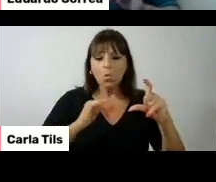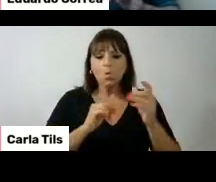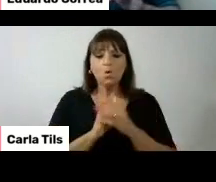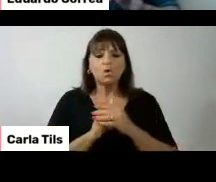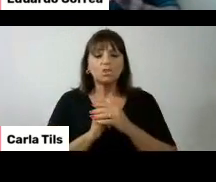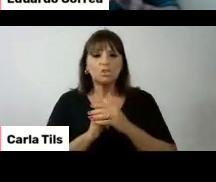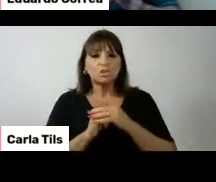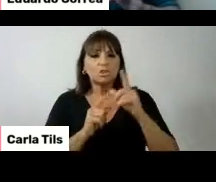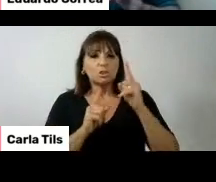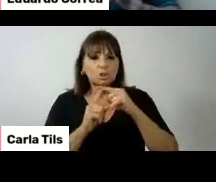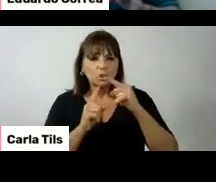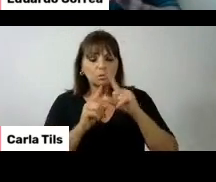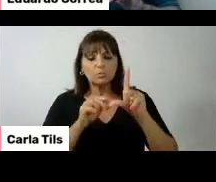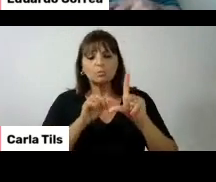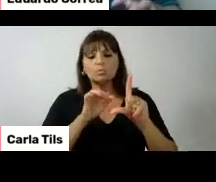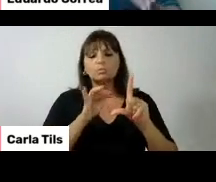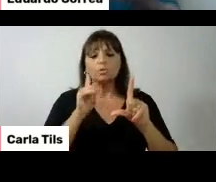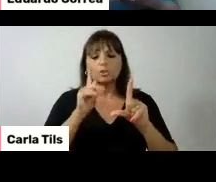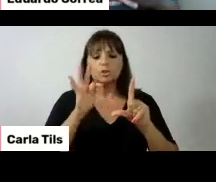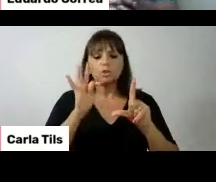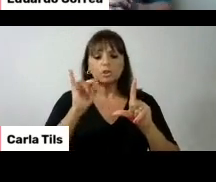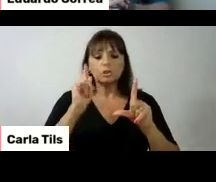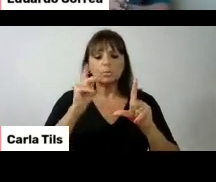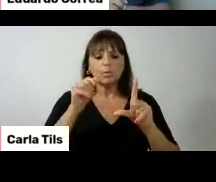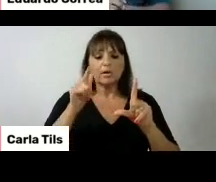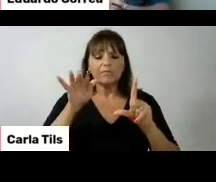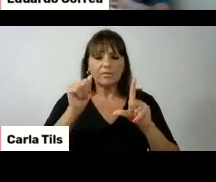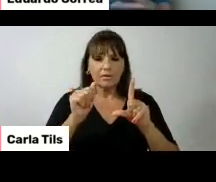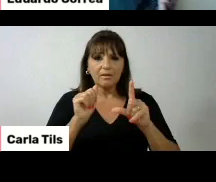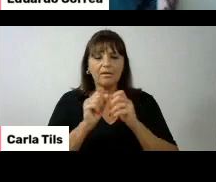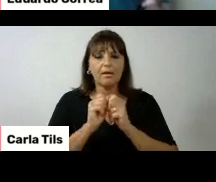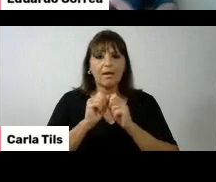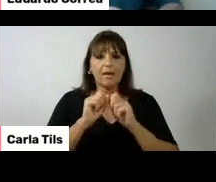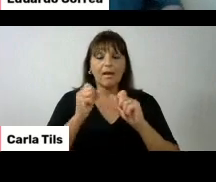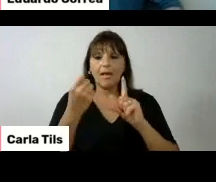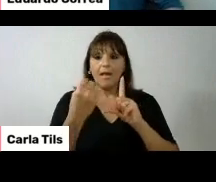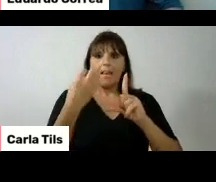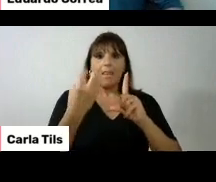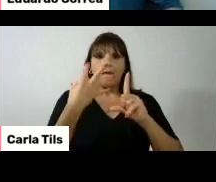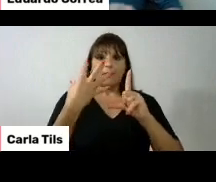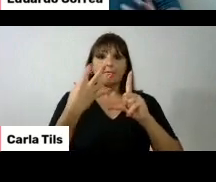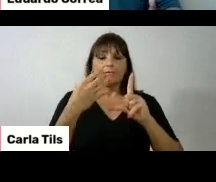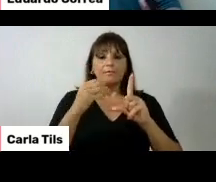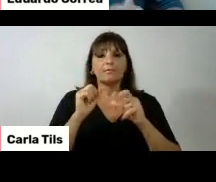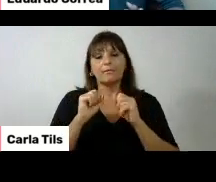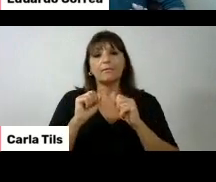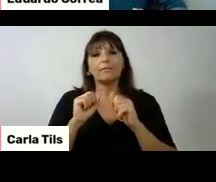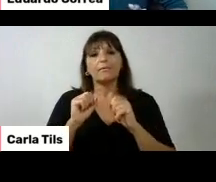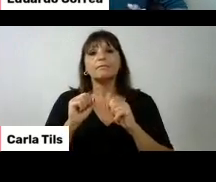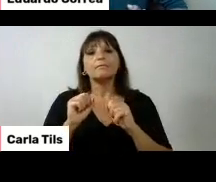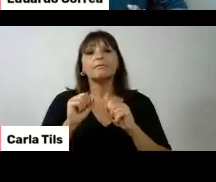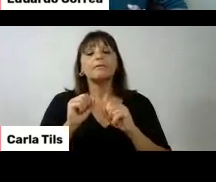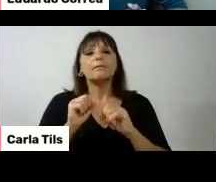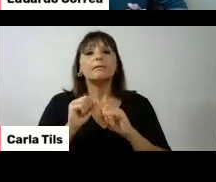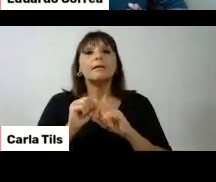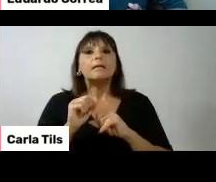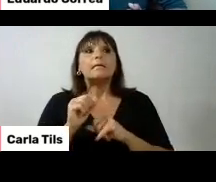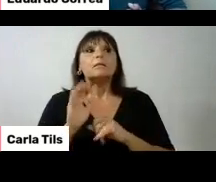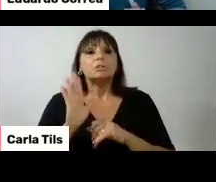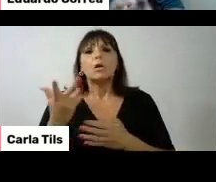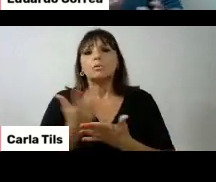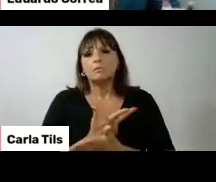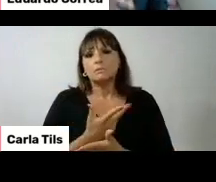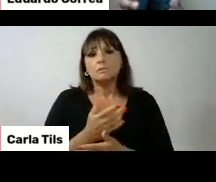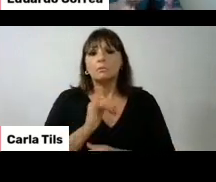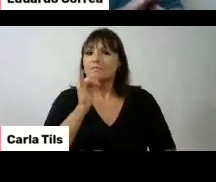que aparecem em tela. Uma vez aconteceu de um site, está testando um site, e verificar